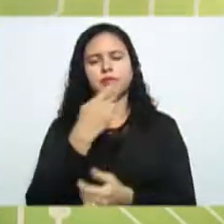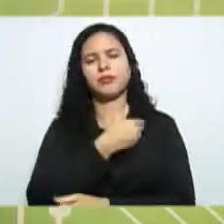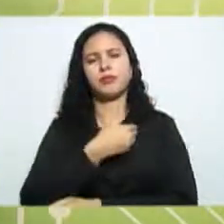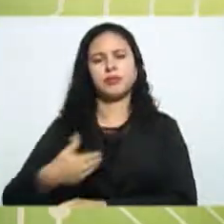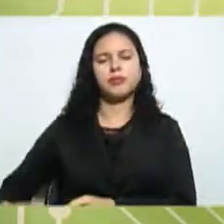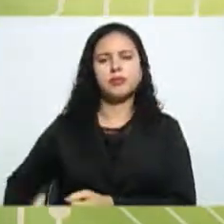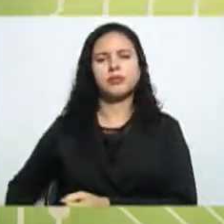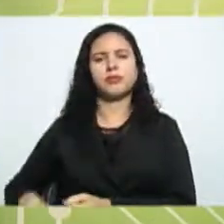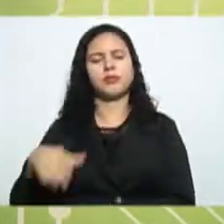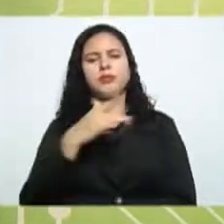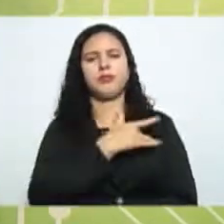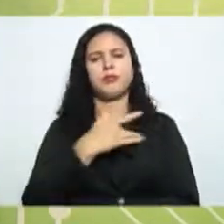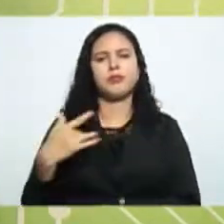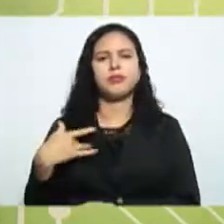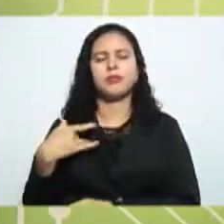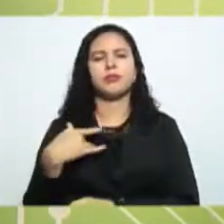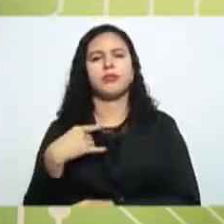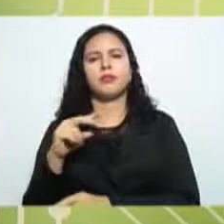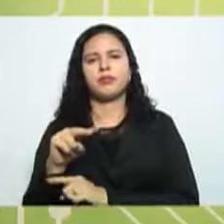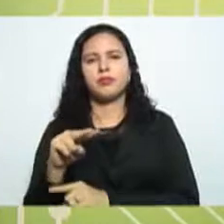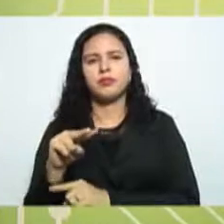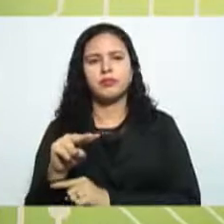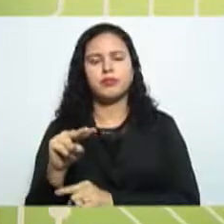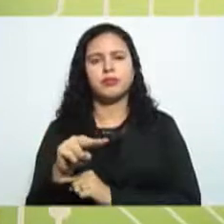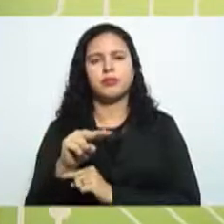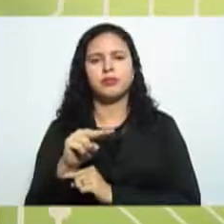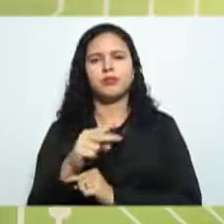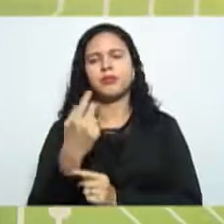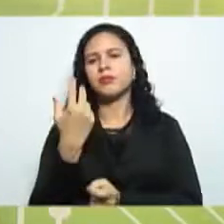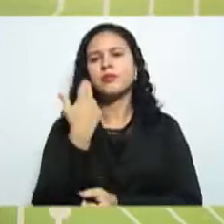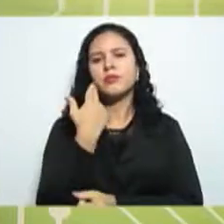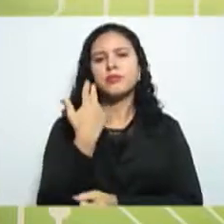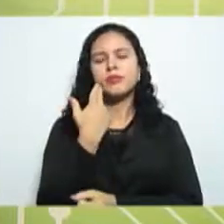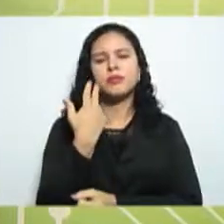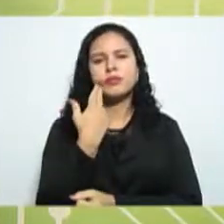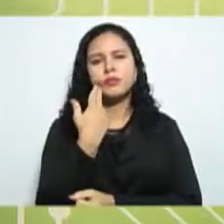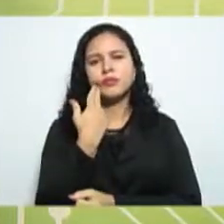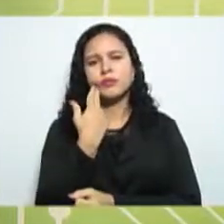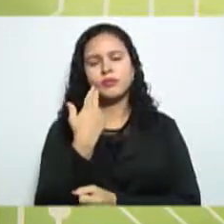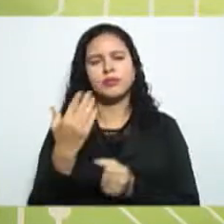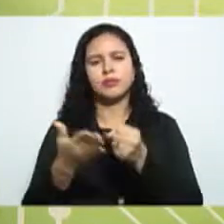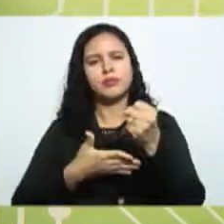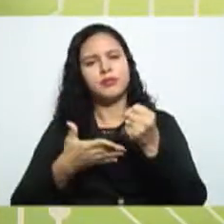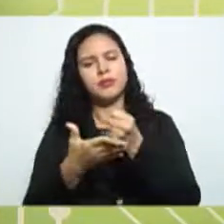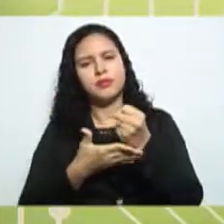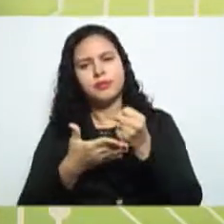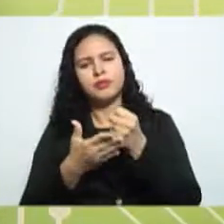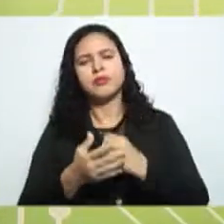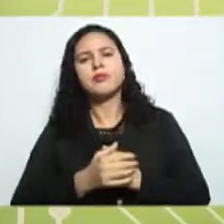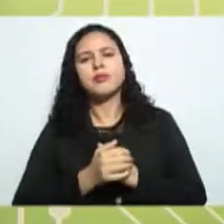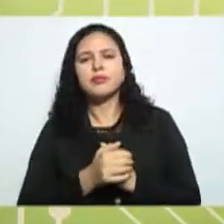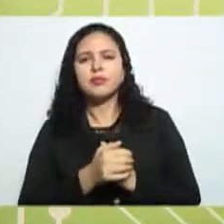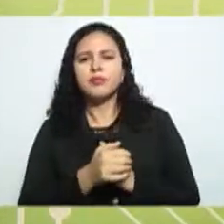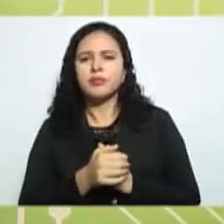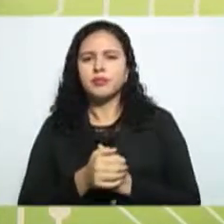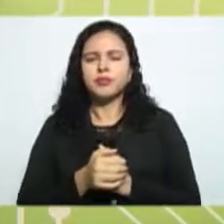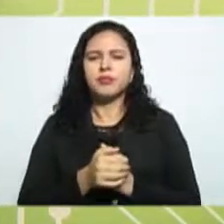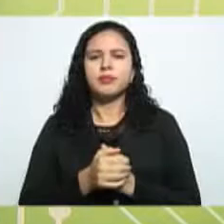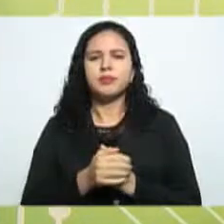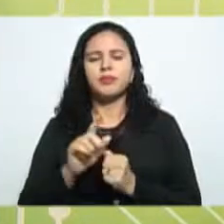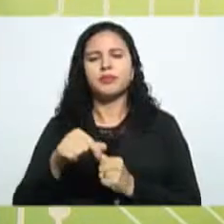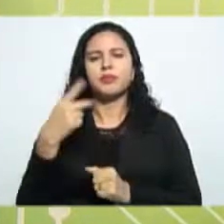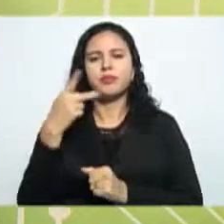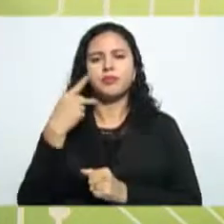inclusive para saúde, segurança, educação, que são as mais comuns, mais importantes, mais básicas. Nós estamos falando aqui de